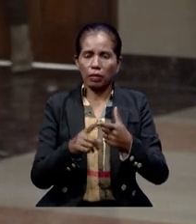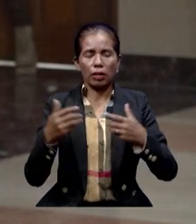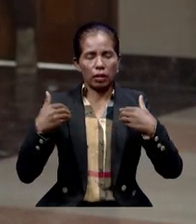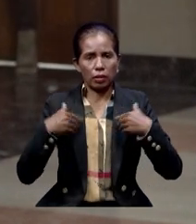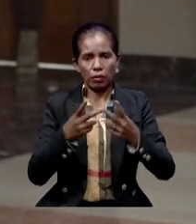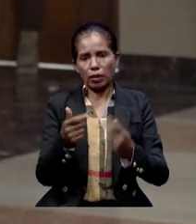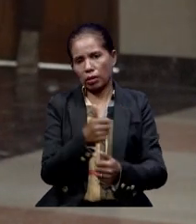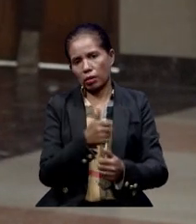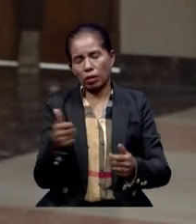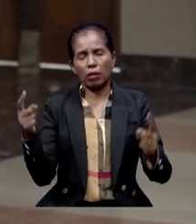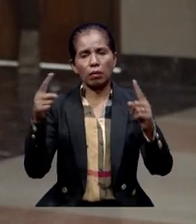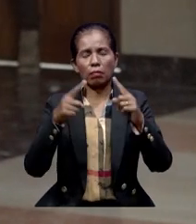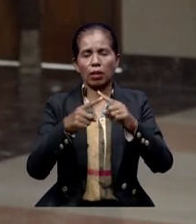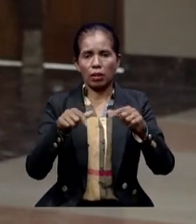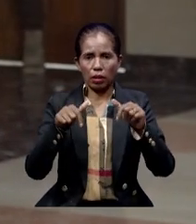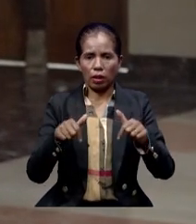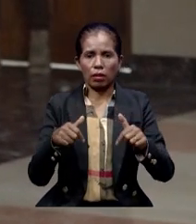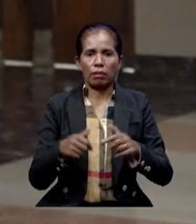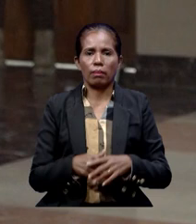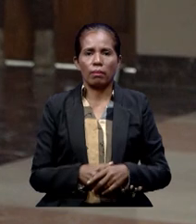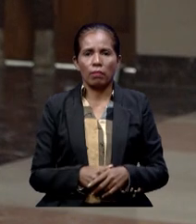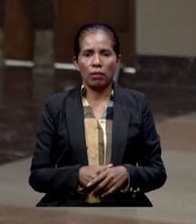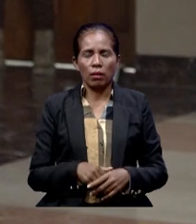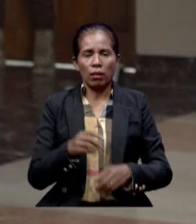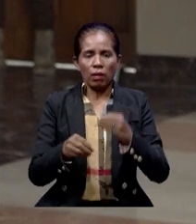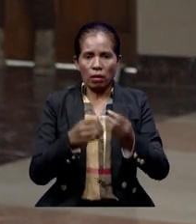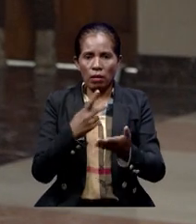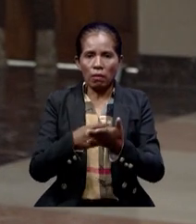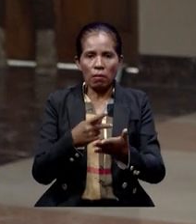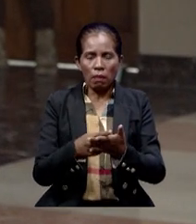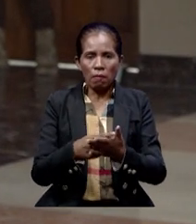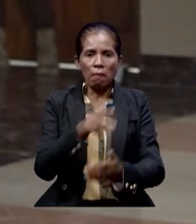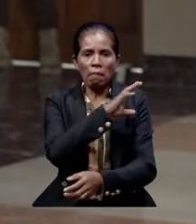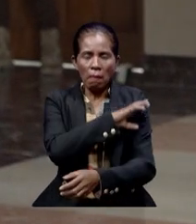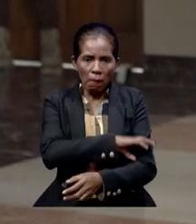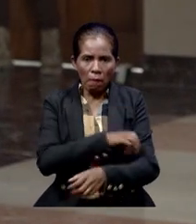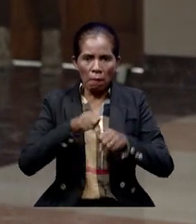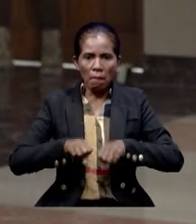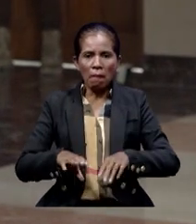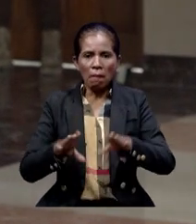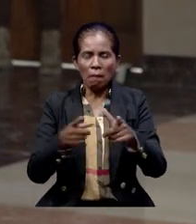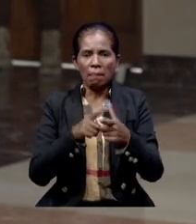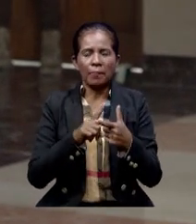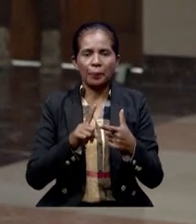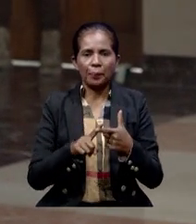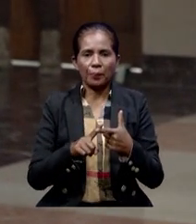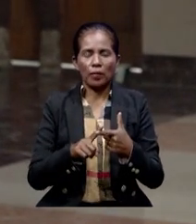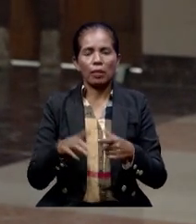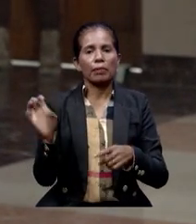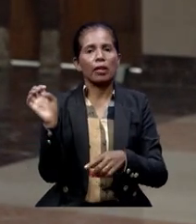recelo. Vai contexto, quando vai projeto de segurança marítima, e depois a economia